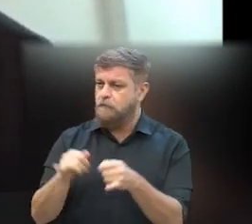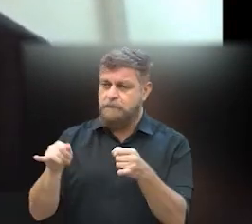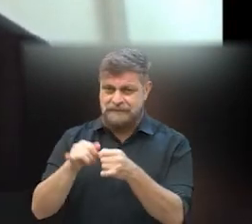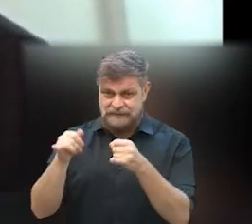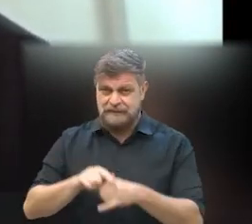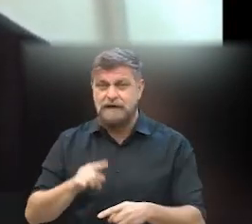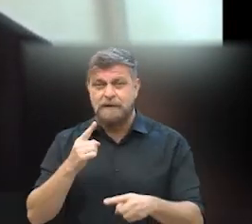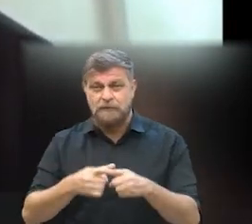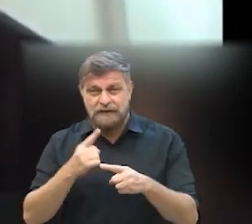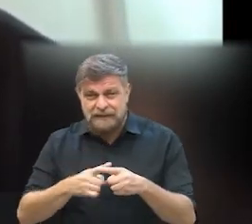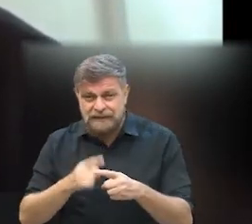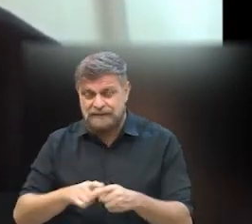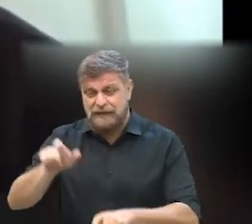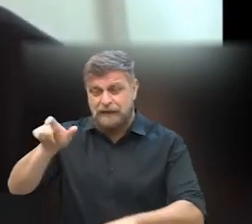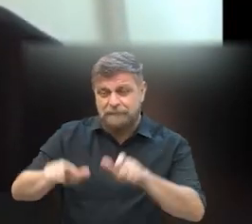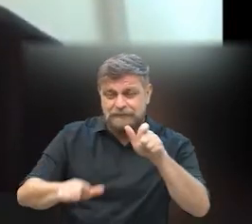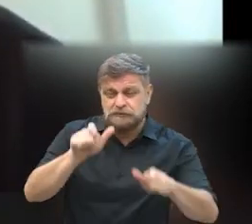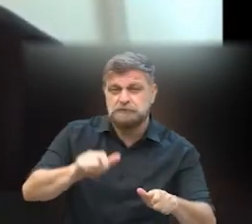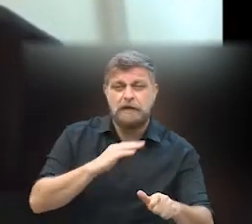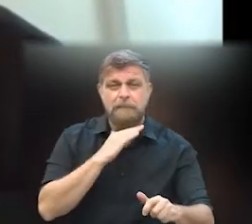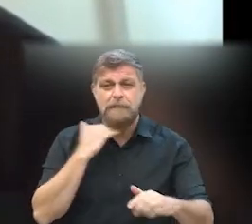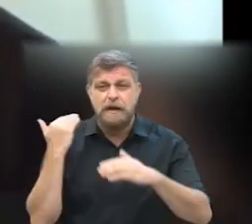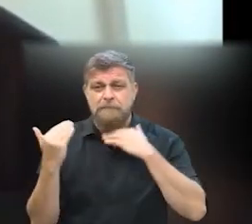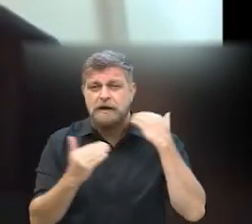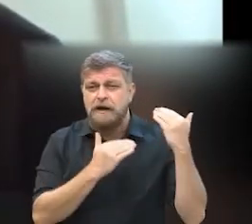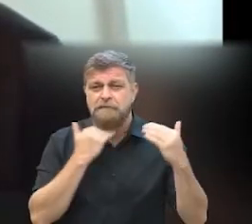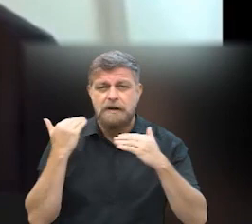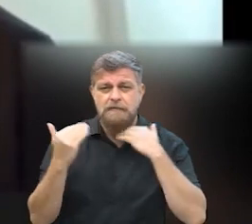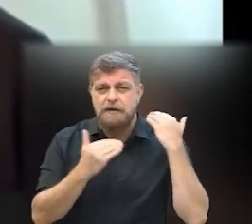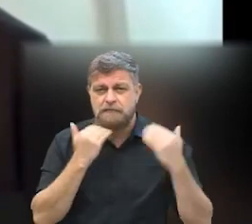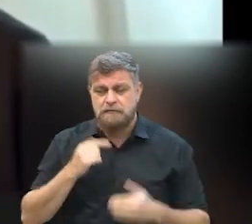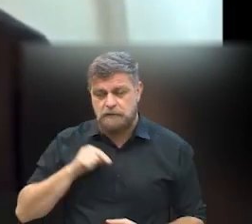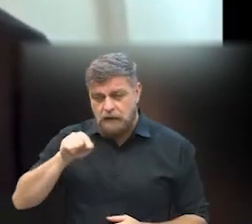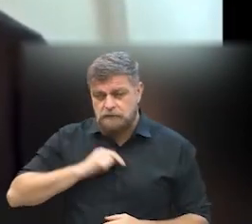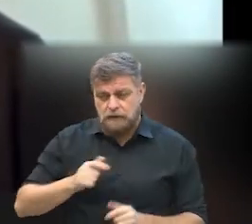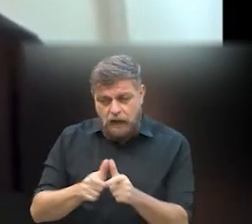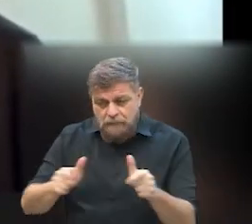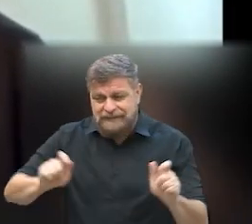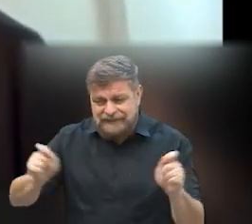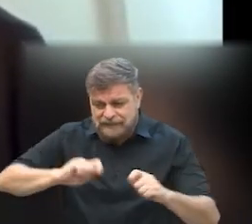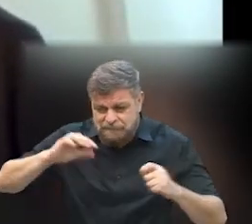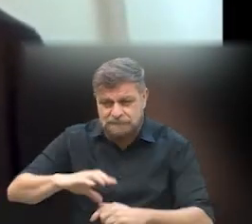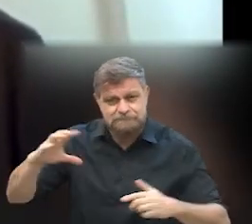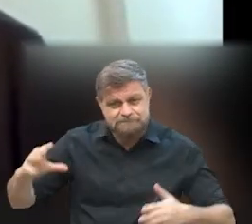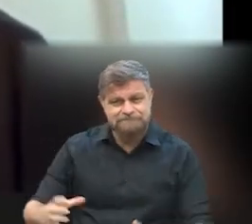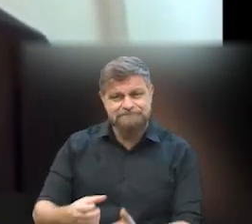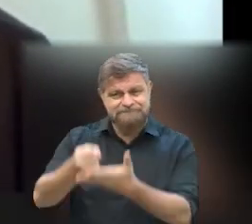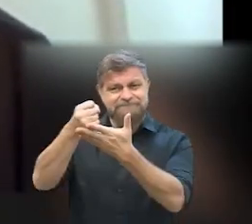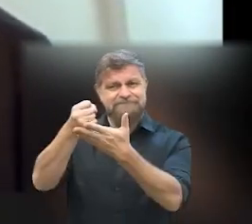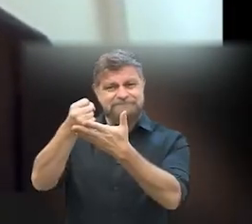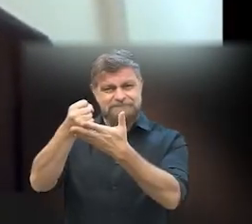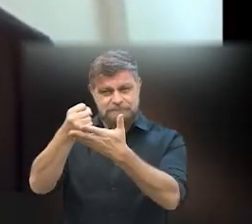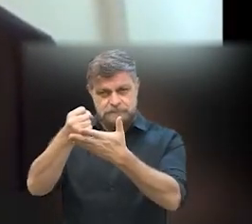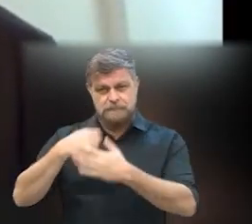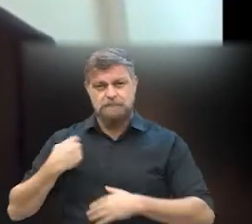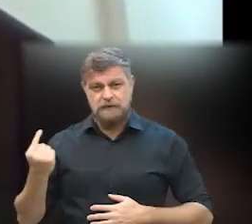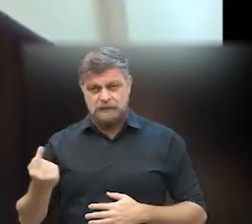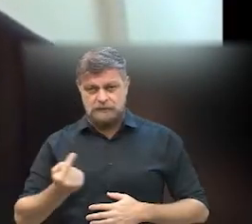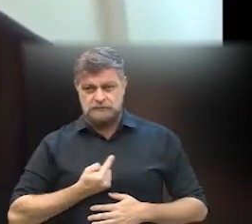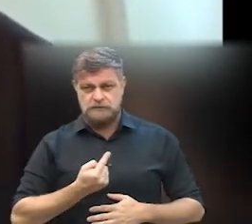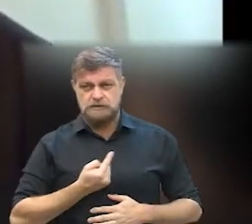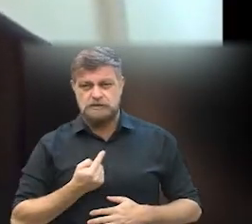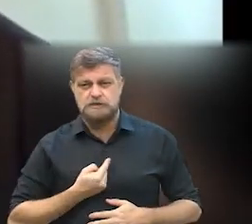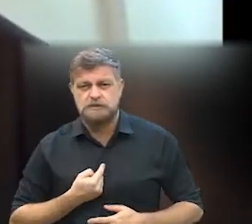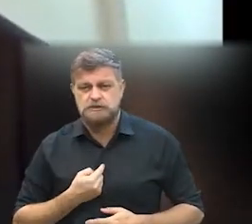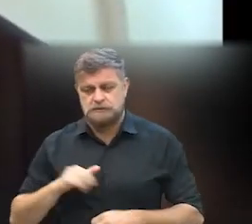né? São milhares de vidas perdidas e muitas delas não precisariam ser perdidas se a gente